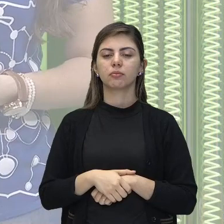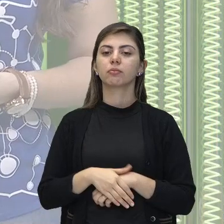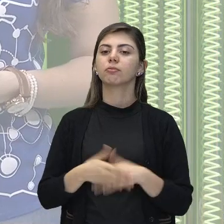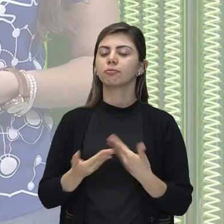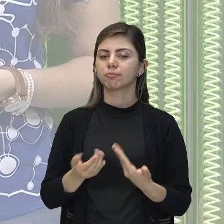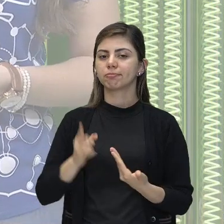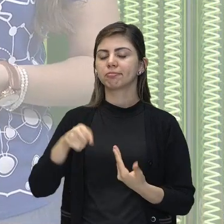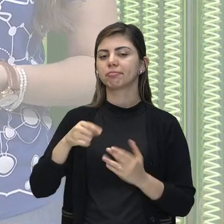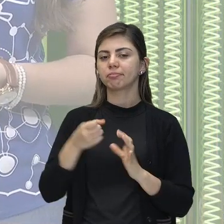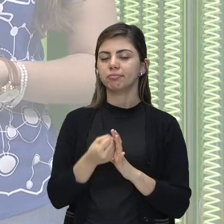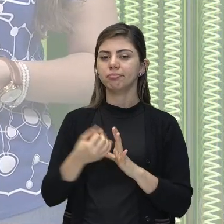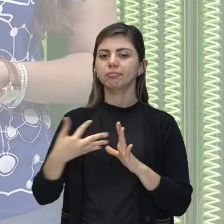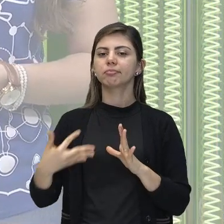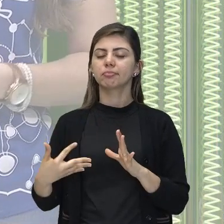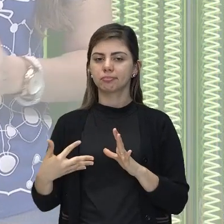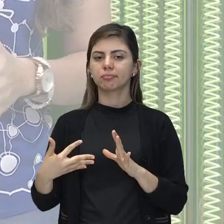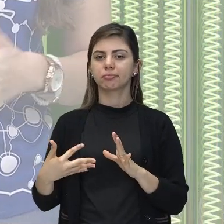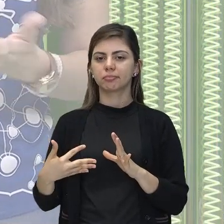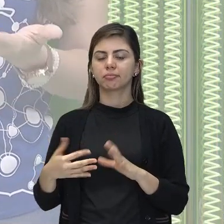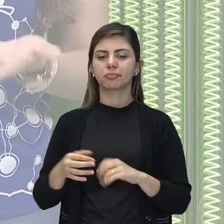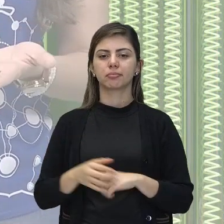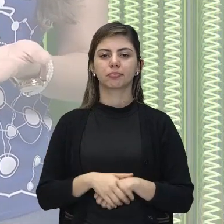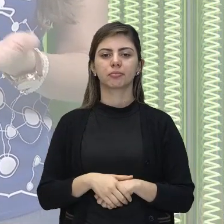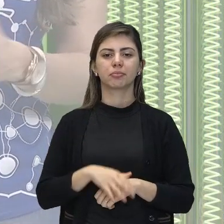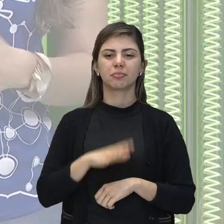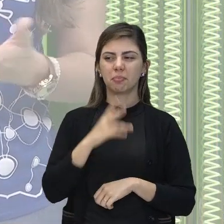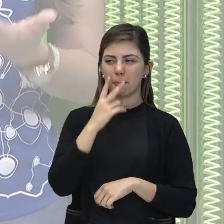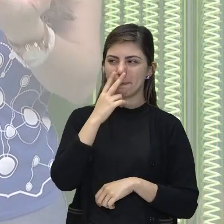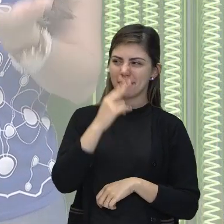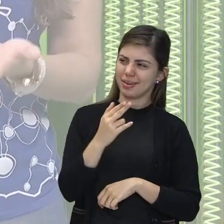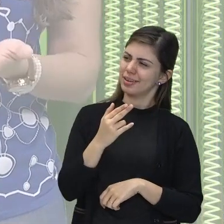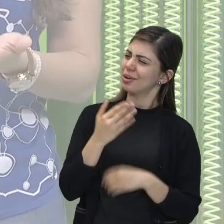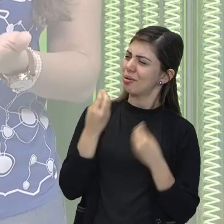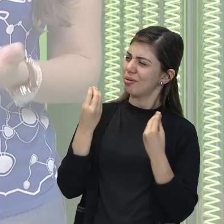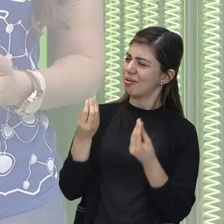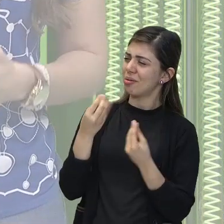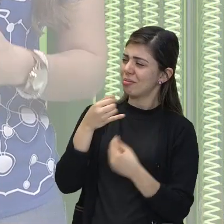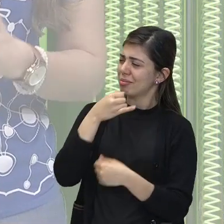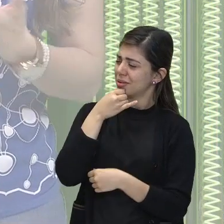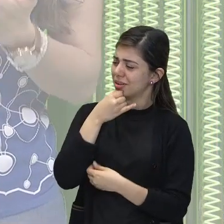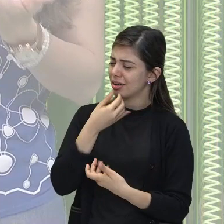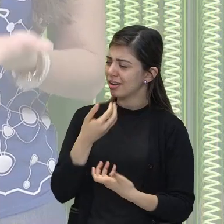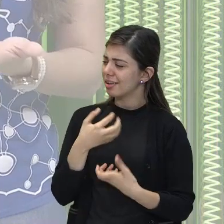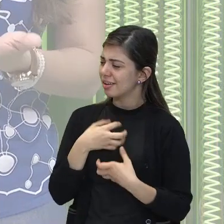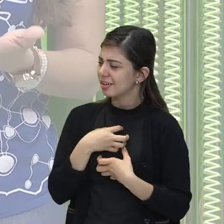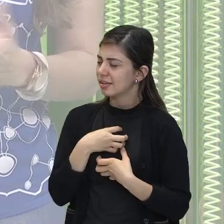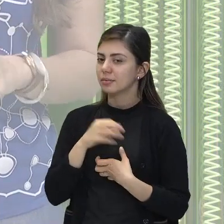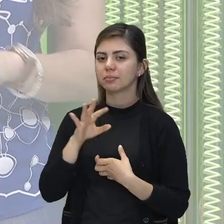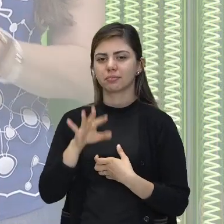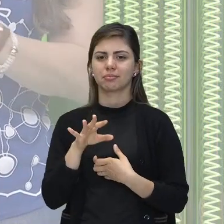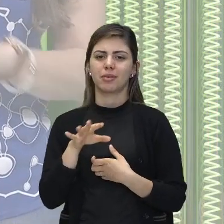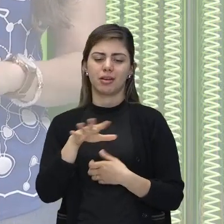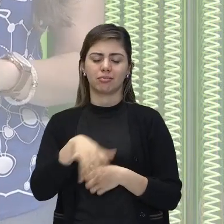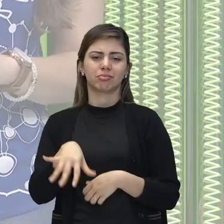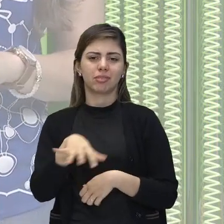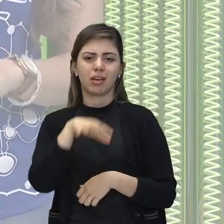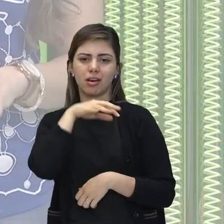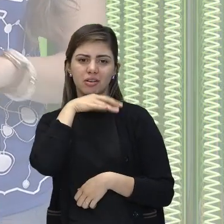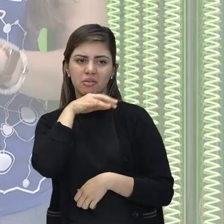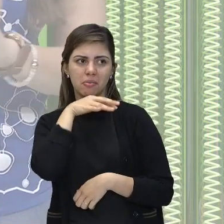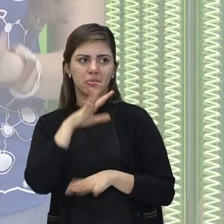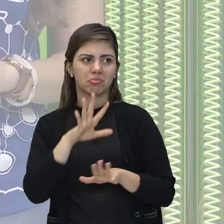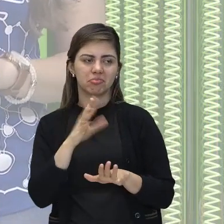é a função do zangão na sociedade. Parece trágico, parece triste, mas no mundo animal, gente, tudo dá